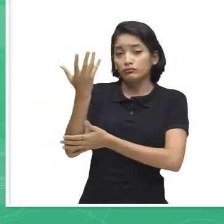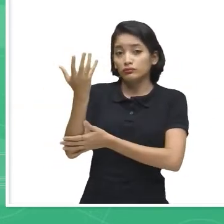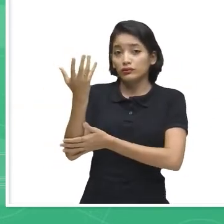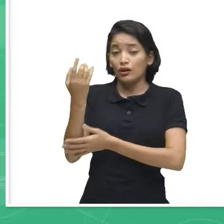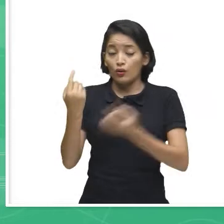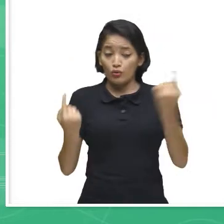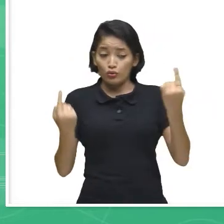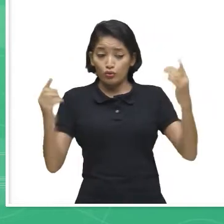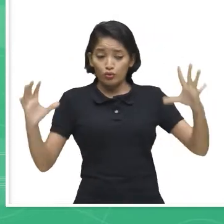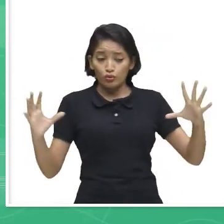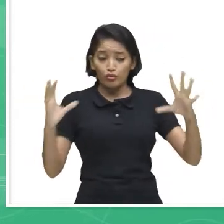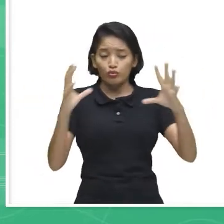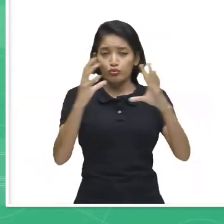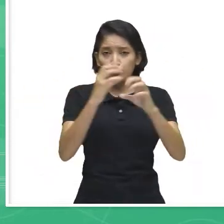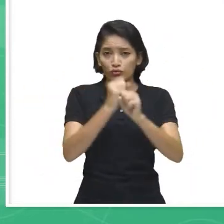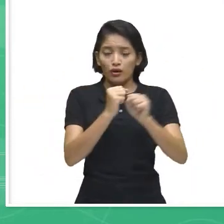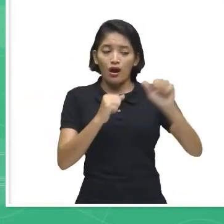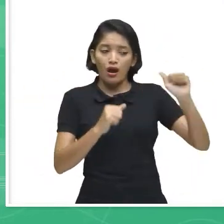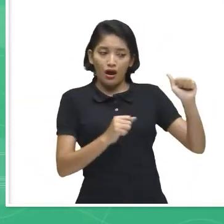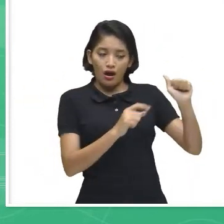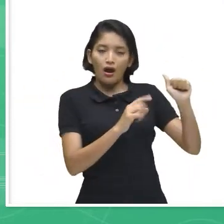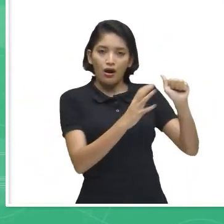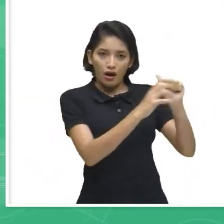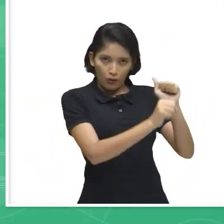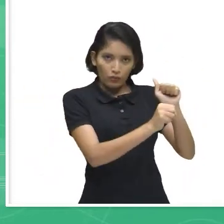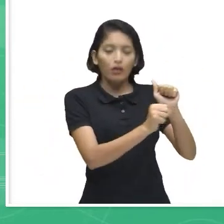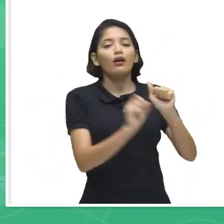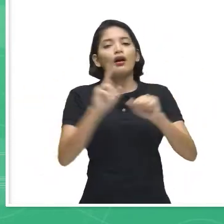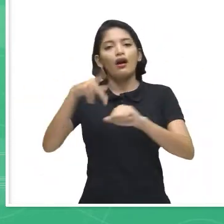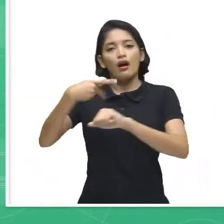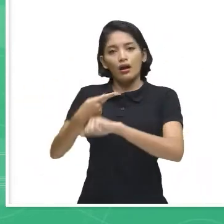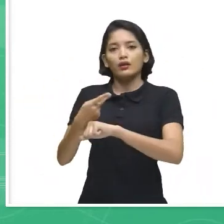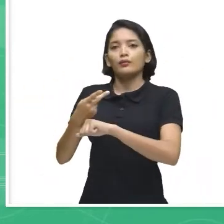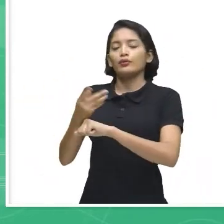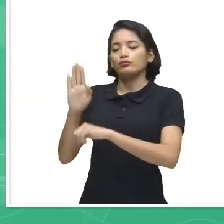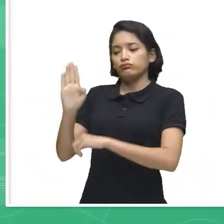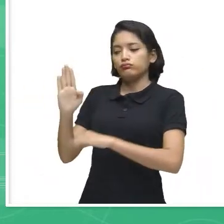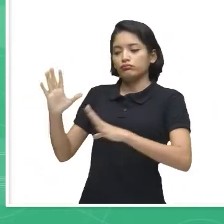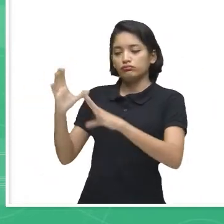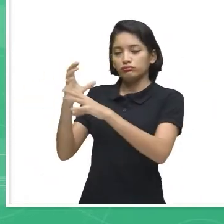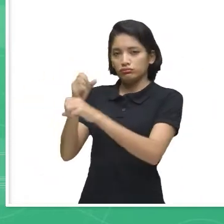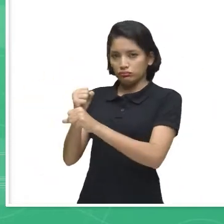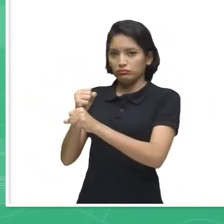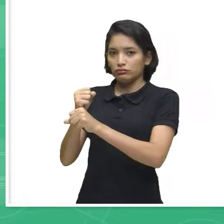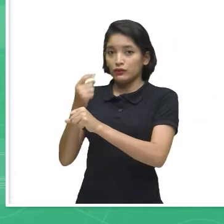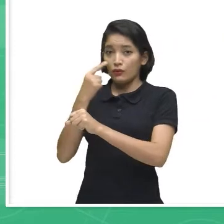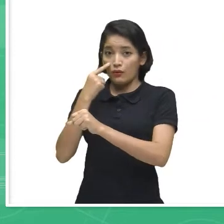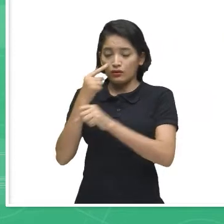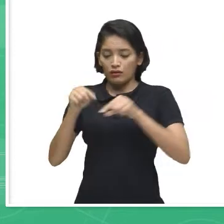o potencial elétrico de A, vou calcular o potencial elétrico de B, nesse ponto aqui,